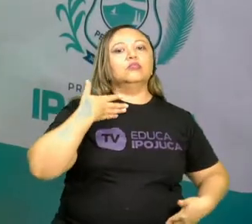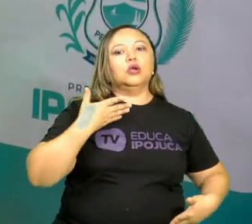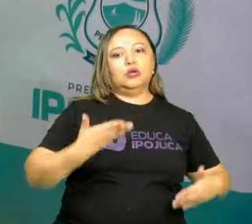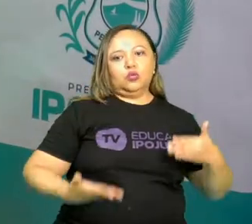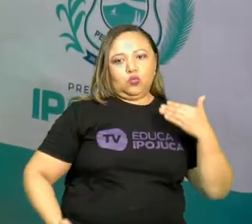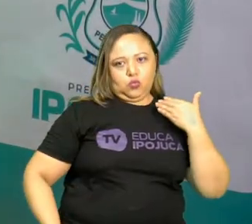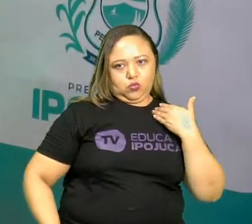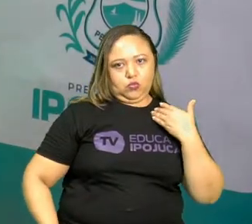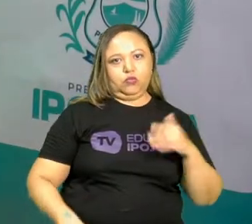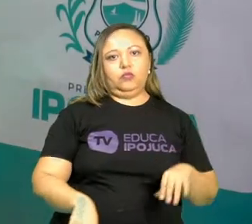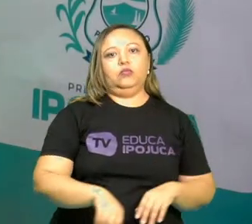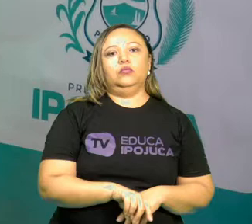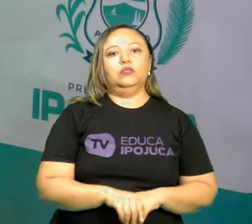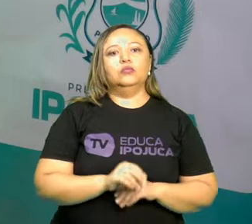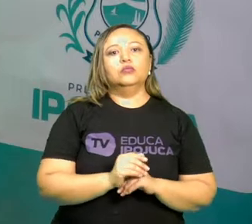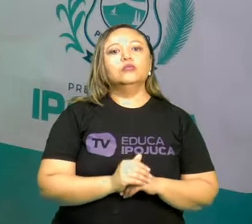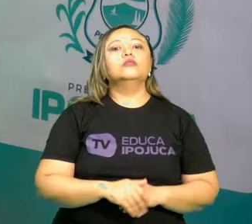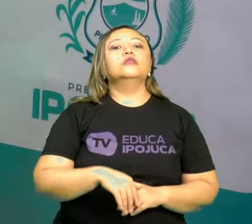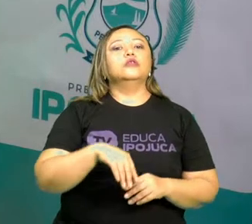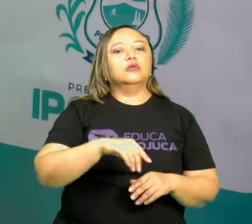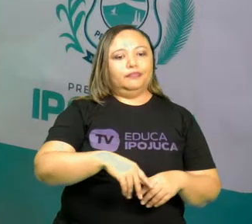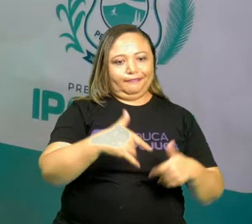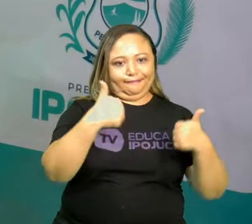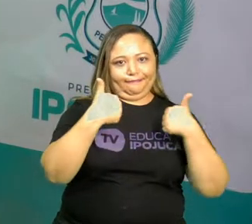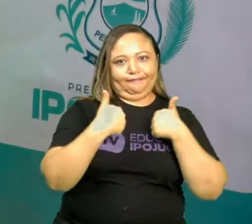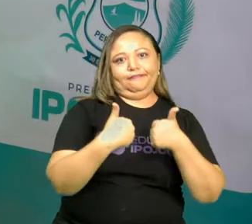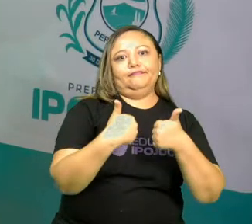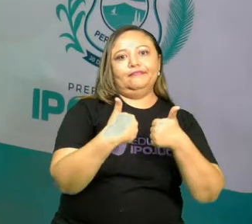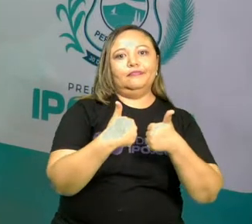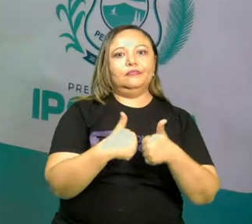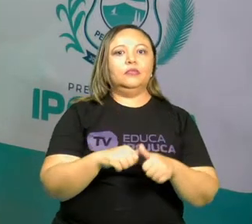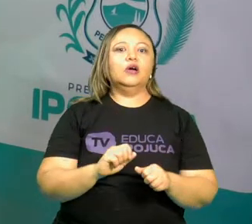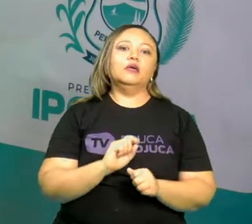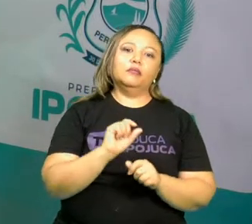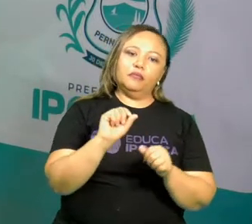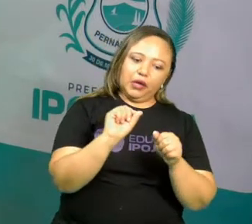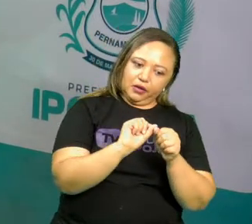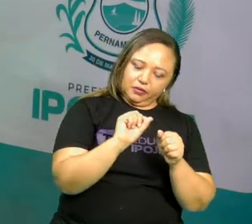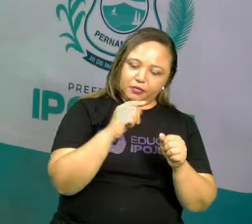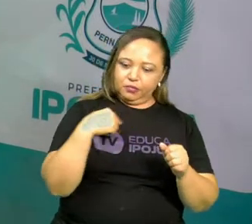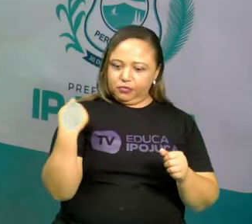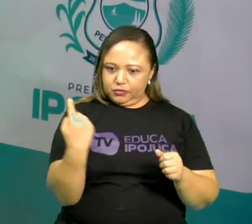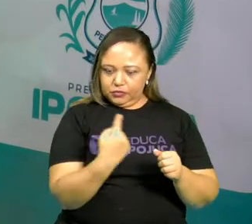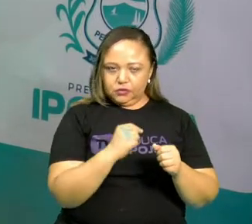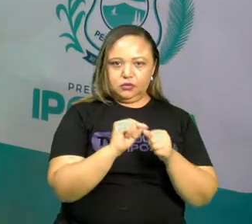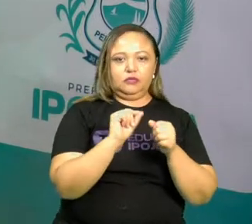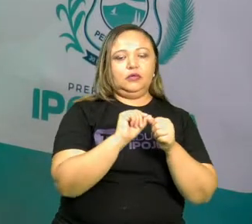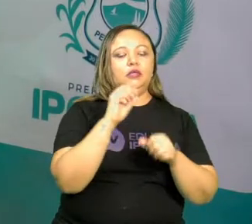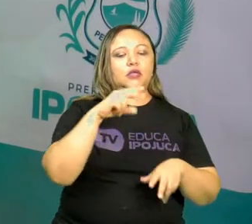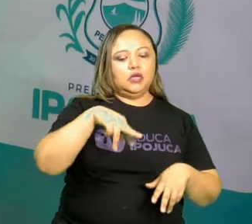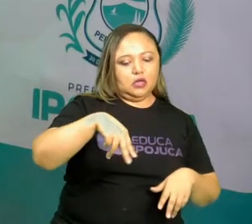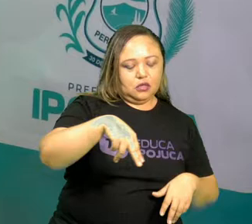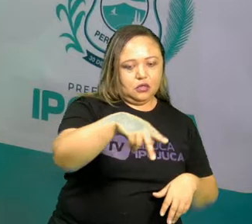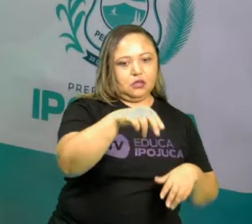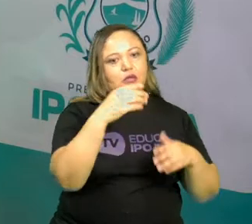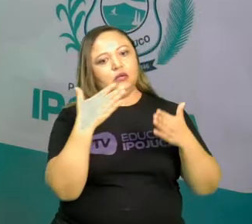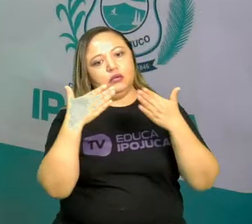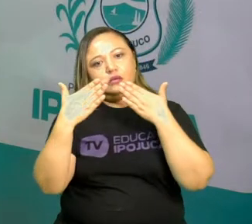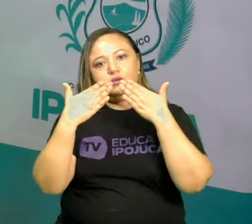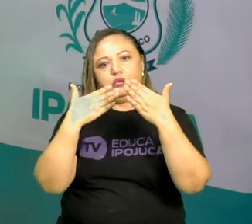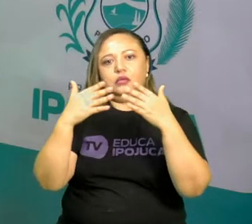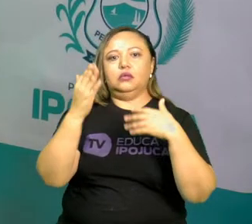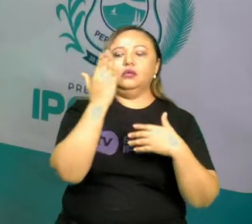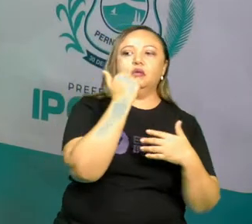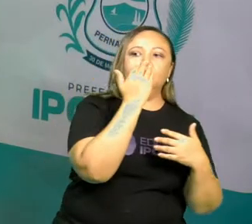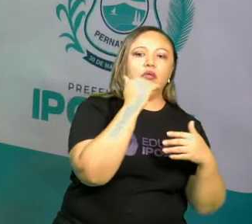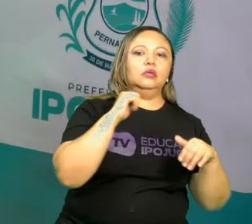funcione bem. Logo, a gente consiga praticar o correr, o andar, o conversar, o